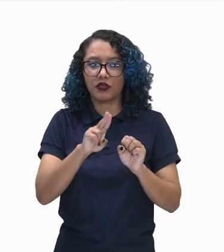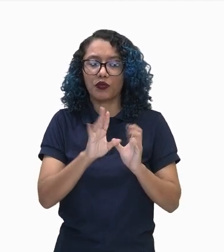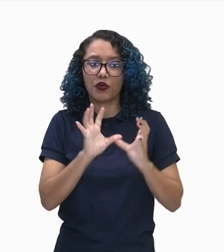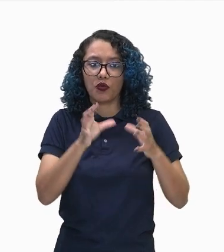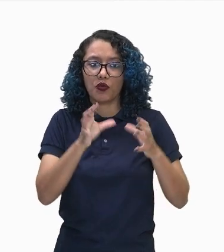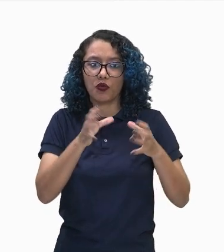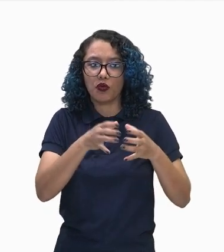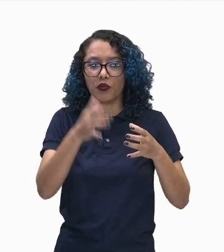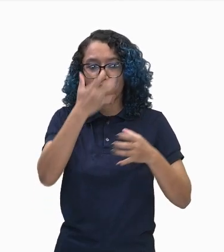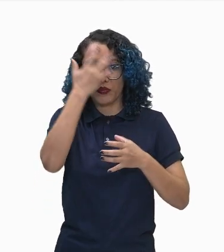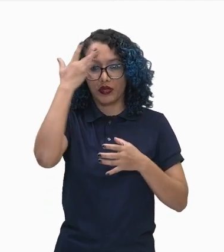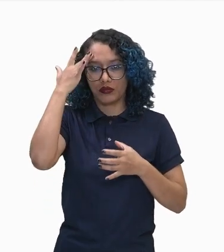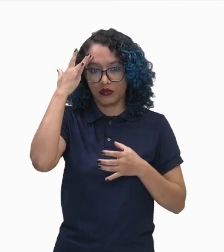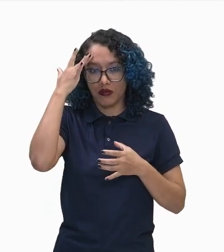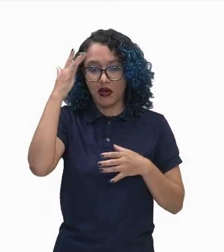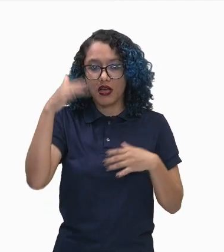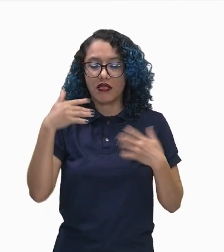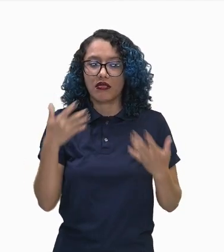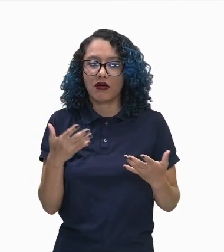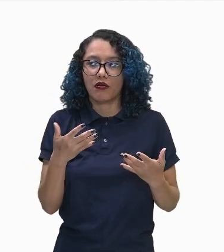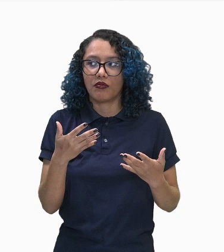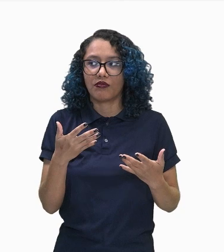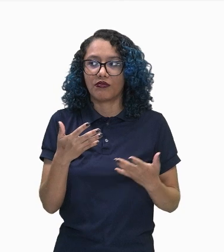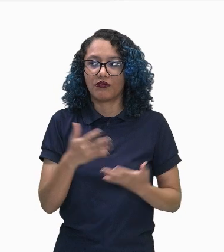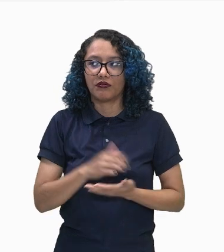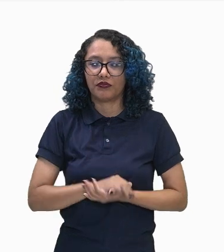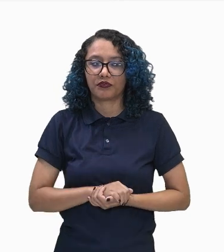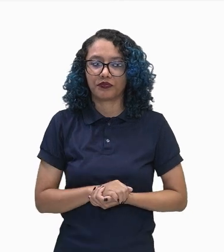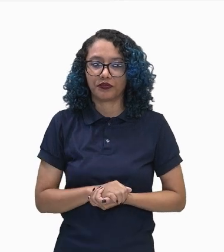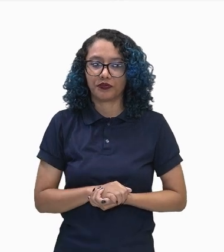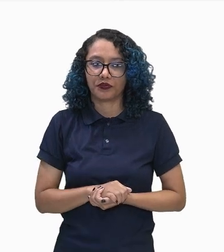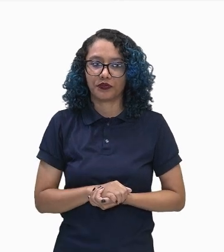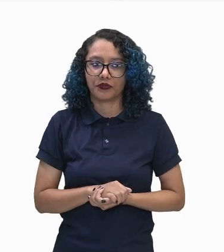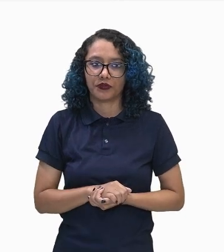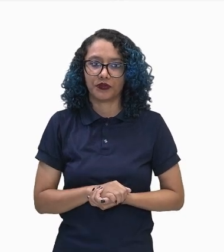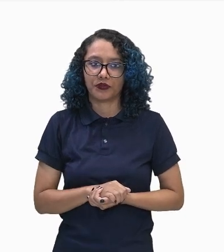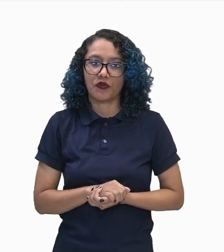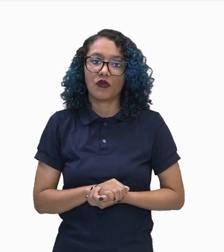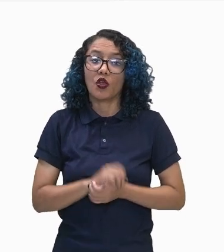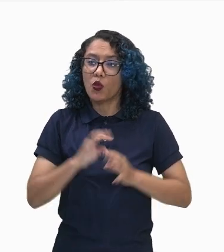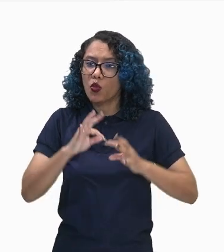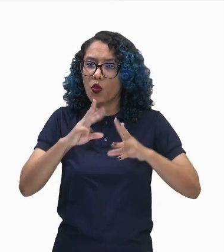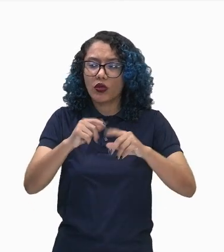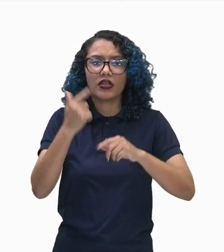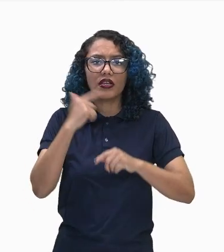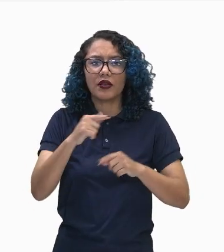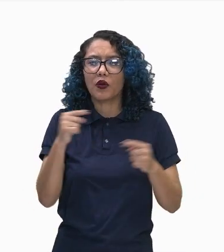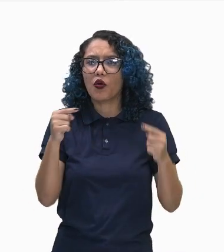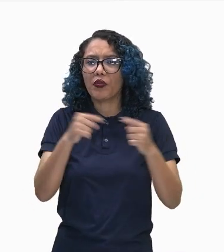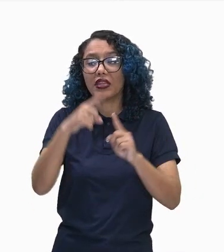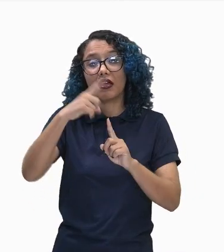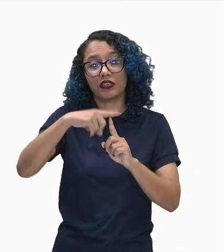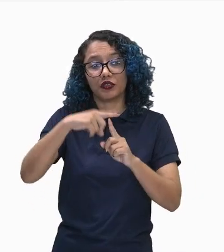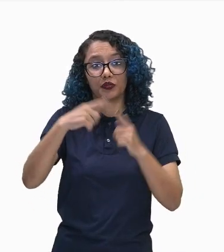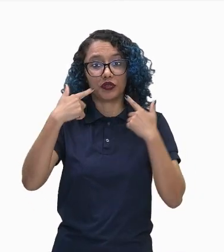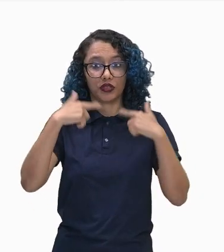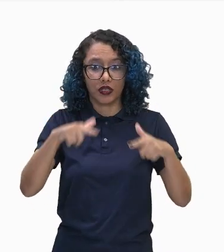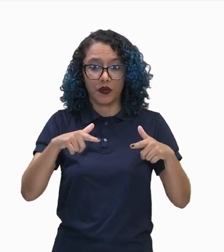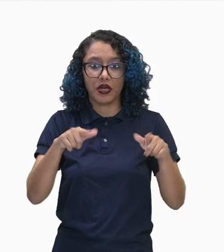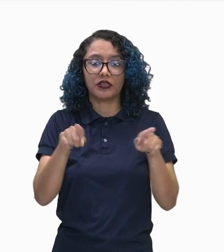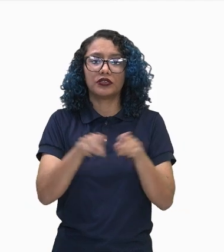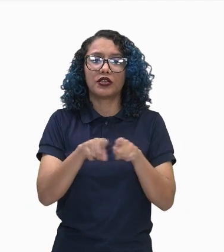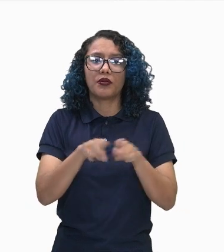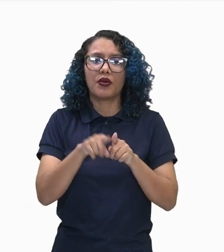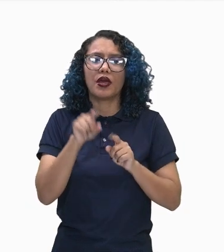Então, na verdade, todas as línguas são uma forma de linguagem, tá? Também são